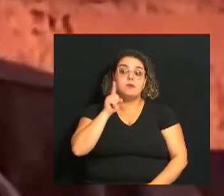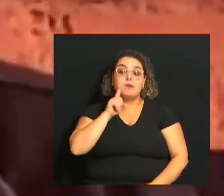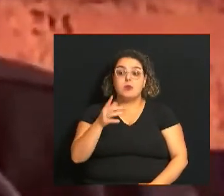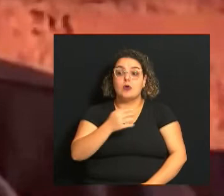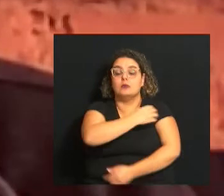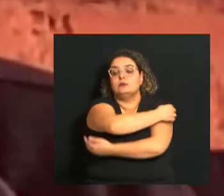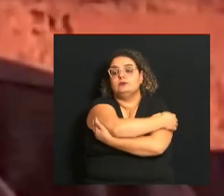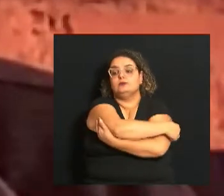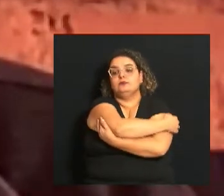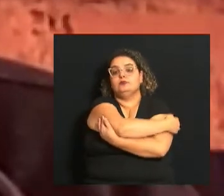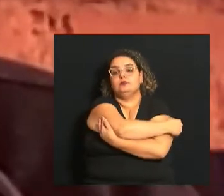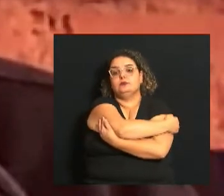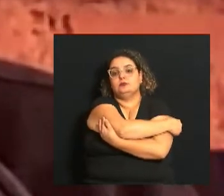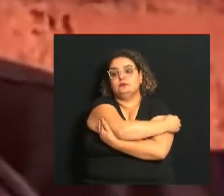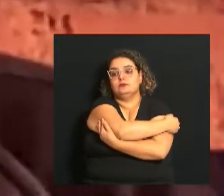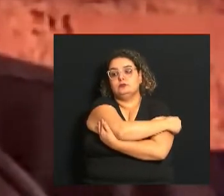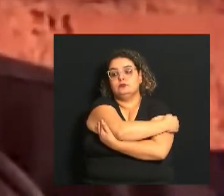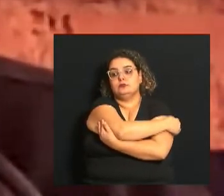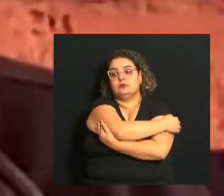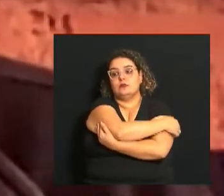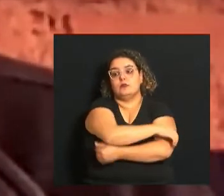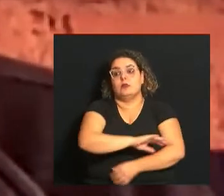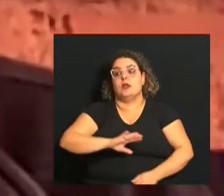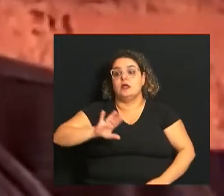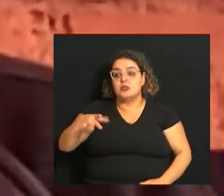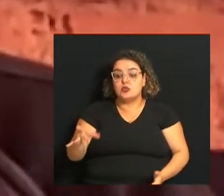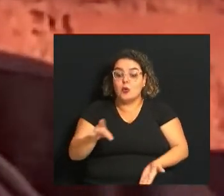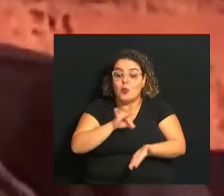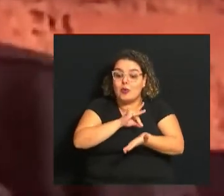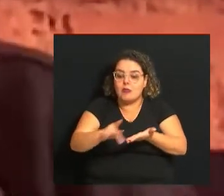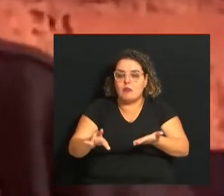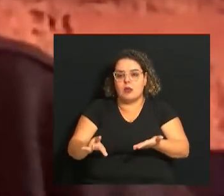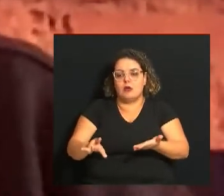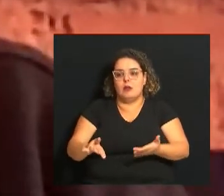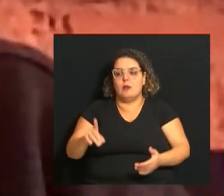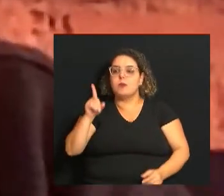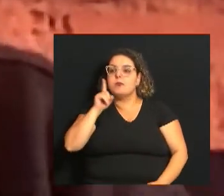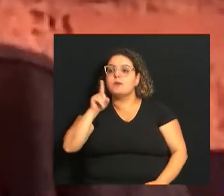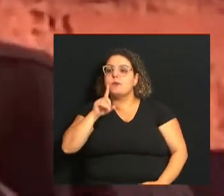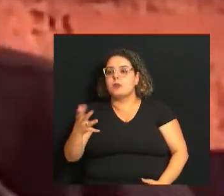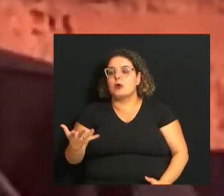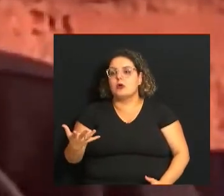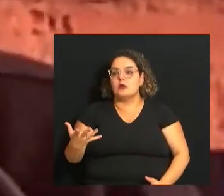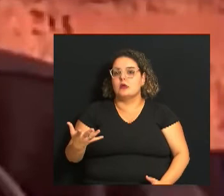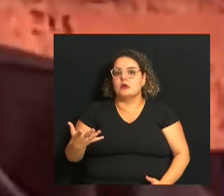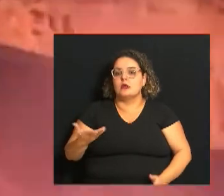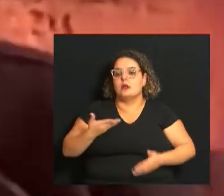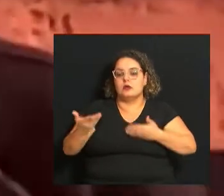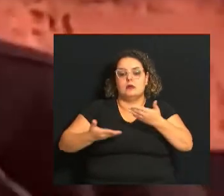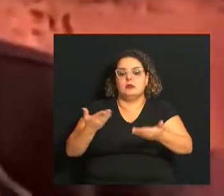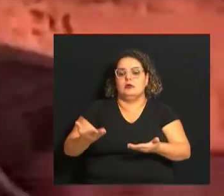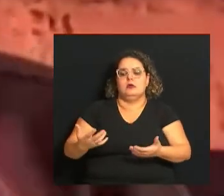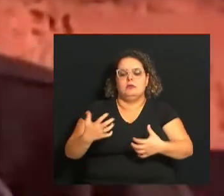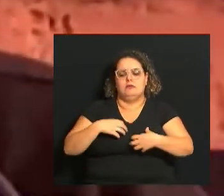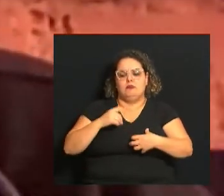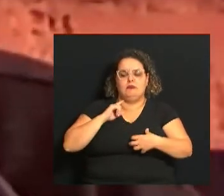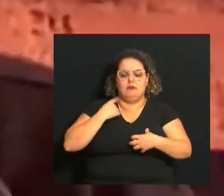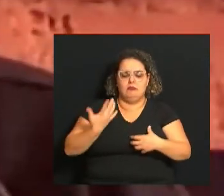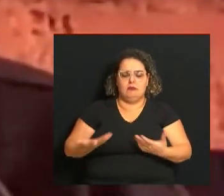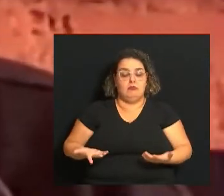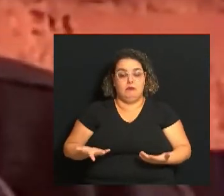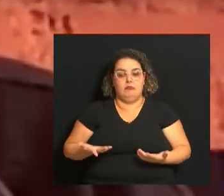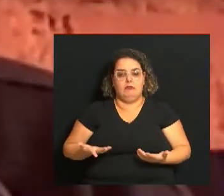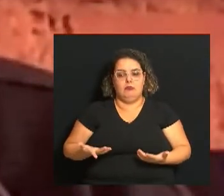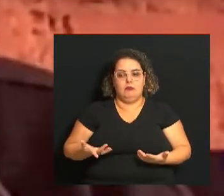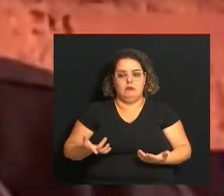um inimigo dos Estados Unidos quando ele passou a morar nos Estados Unidos e foi tratado como lixo. E saiu de lá achando que não